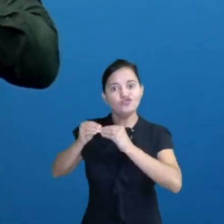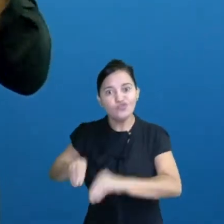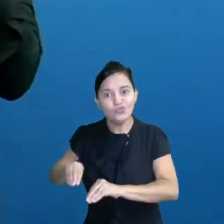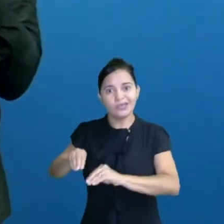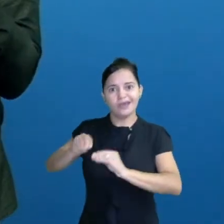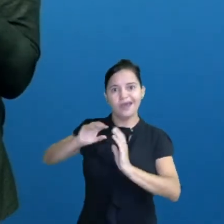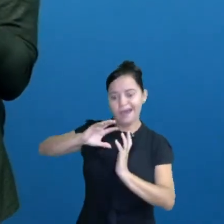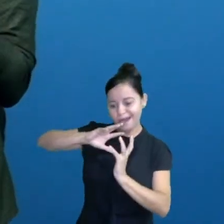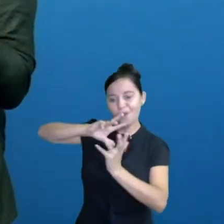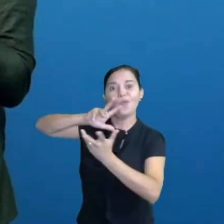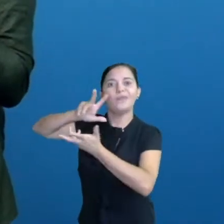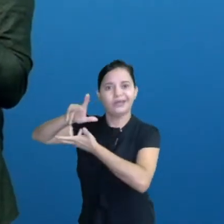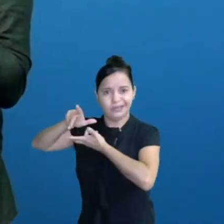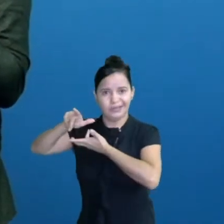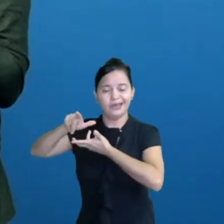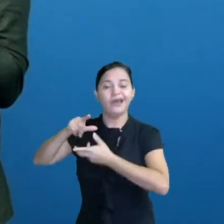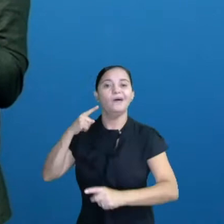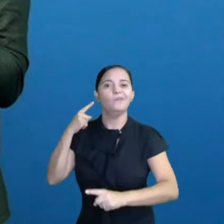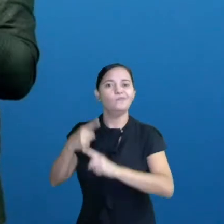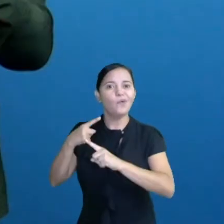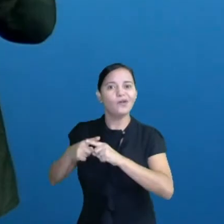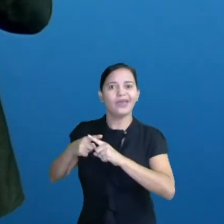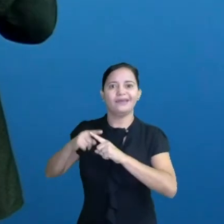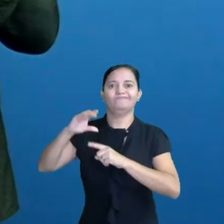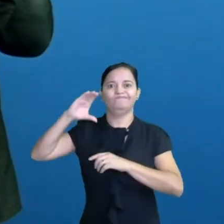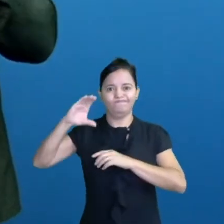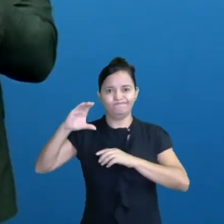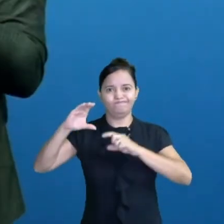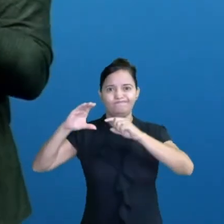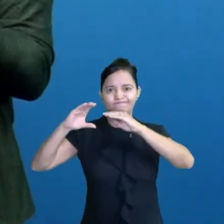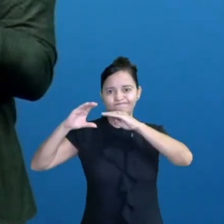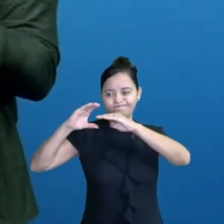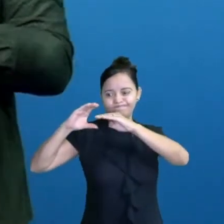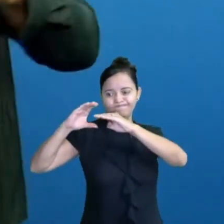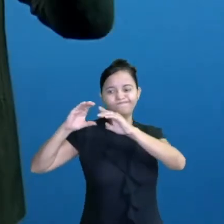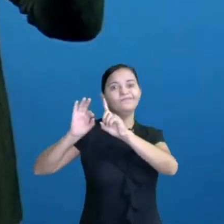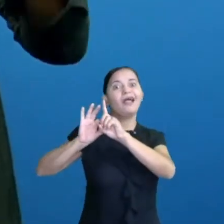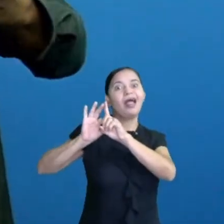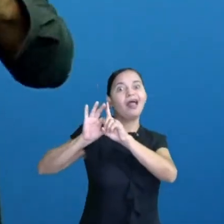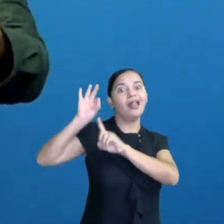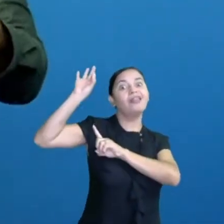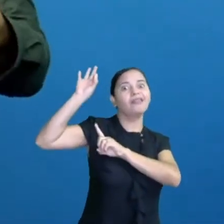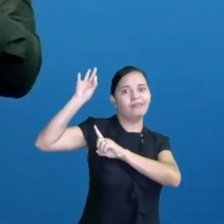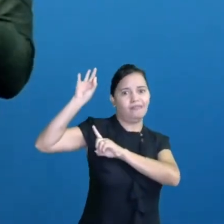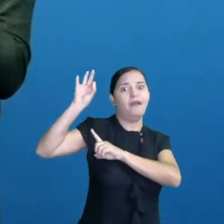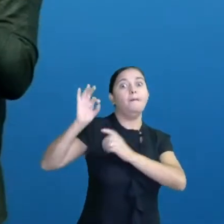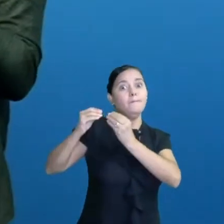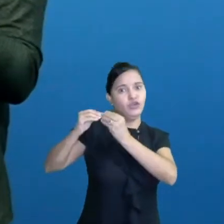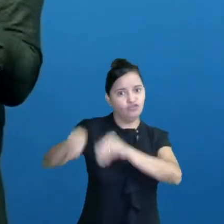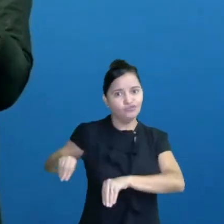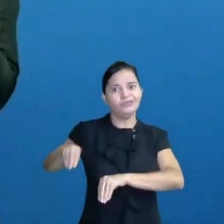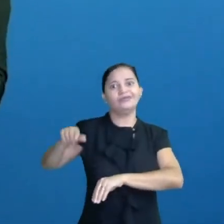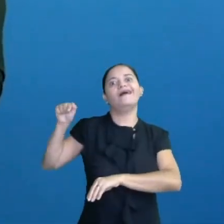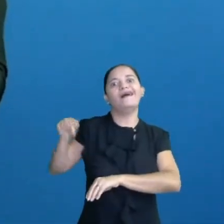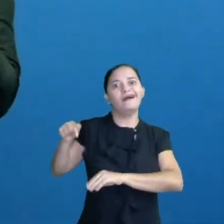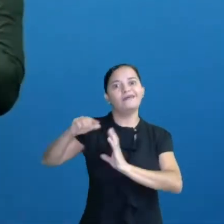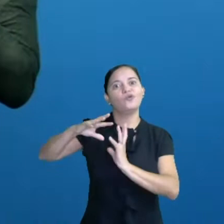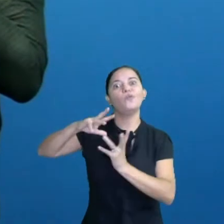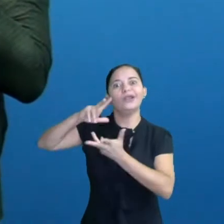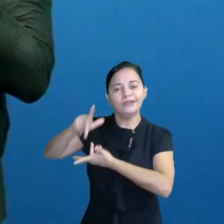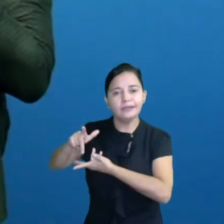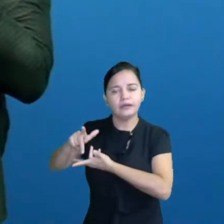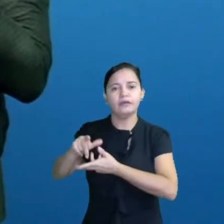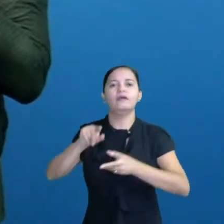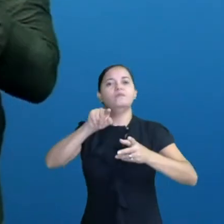entender por que isso não é bom para o nosso planeta, pequeno bambino e pequena bambina. Tio Aprígio quer chamar a atenção de vocês, por favor,